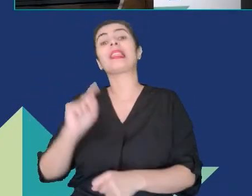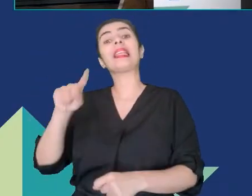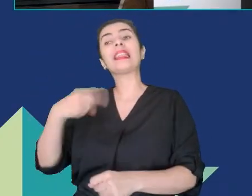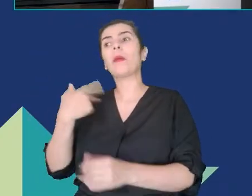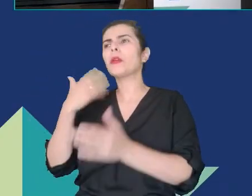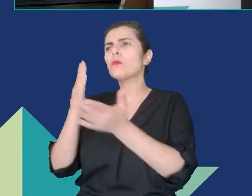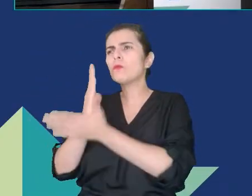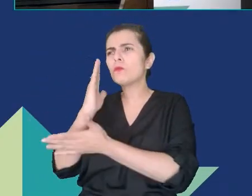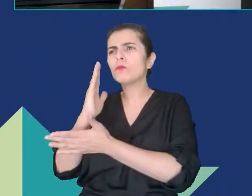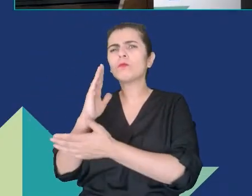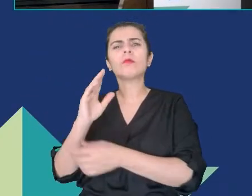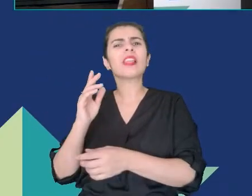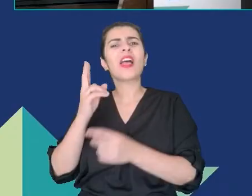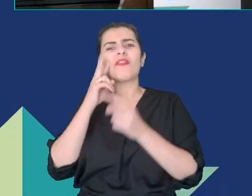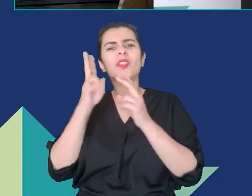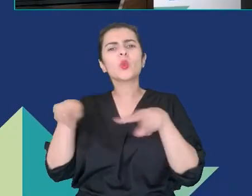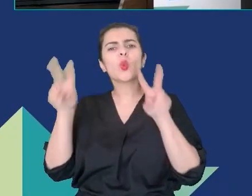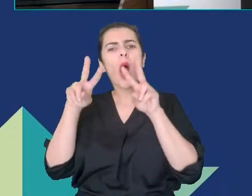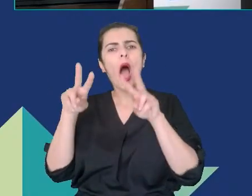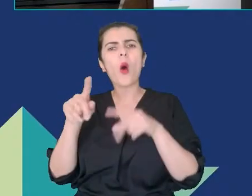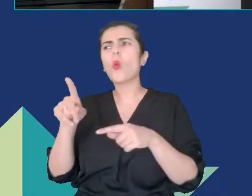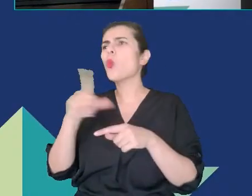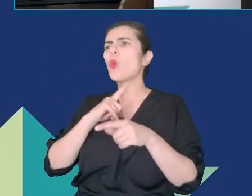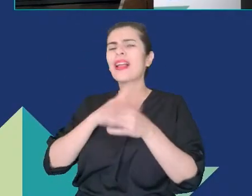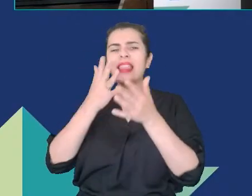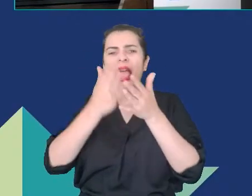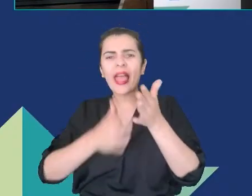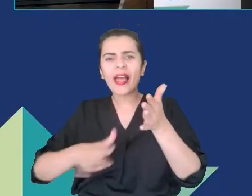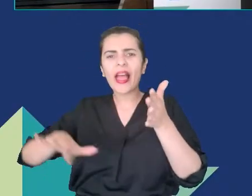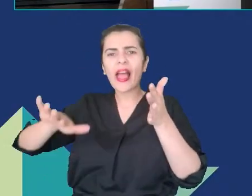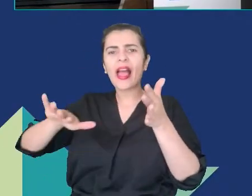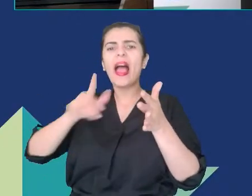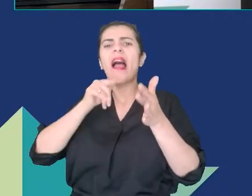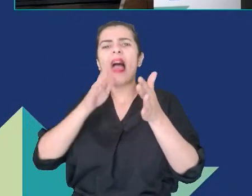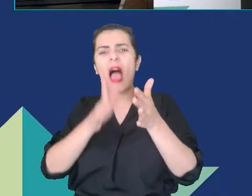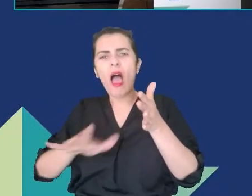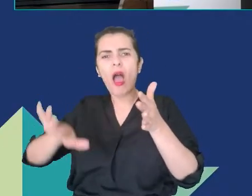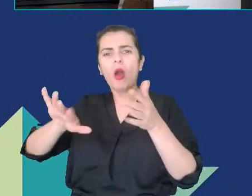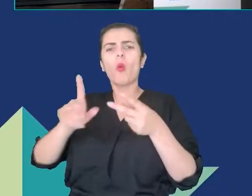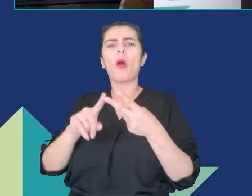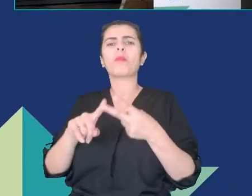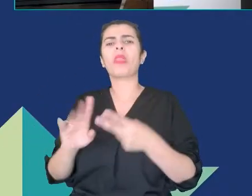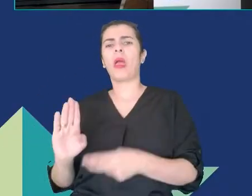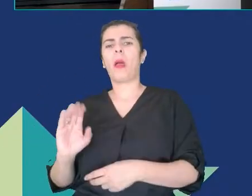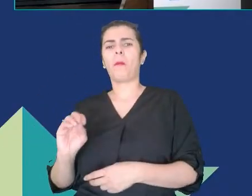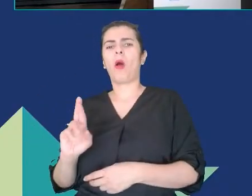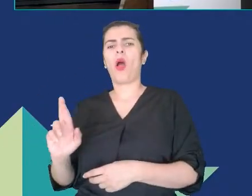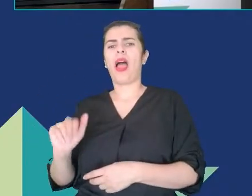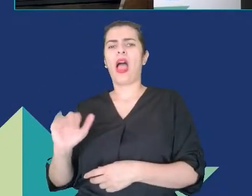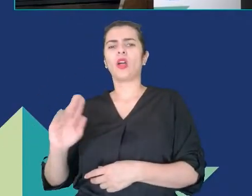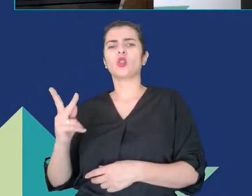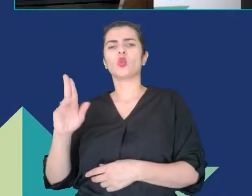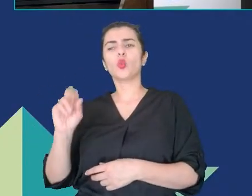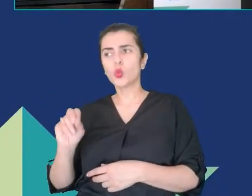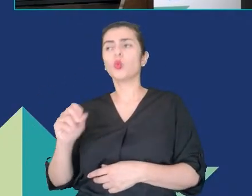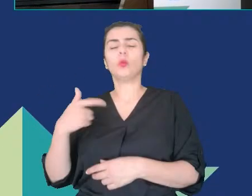se eu tenho empoçamentos, então, eu reprovo todo um material para